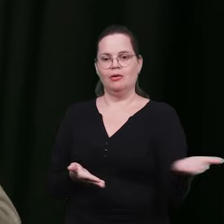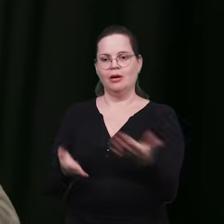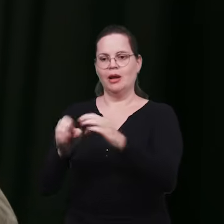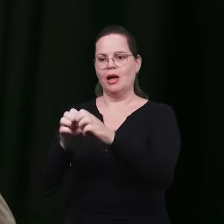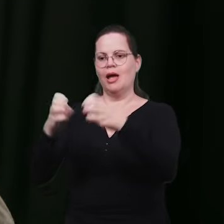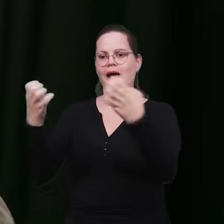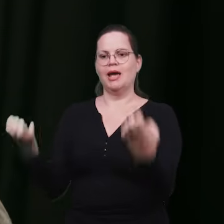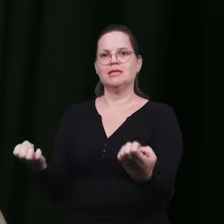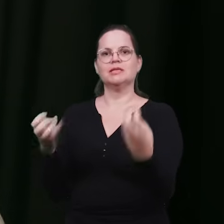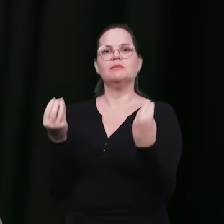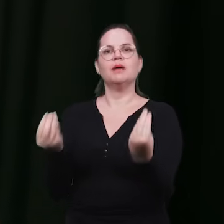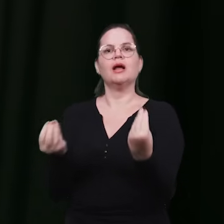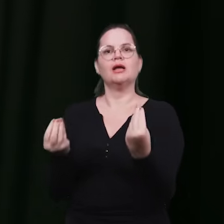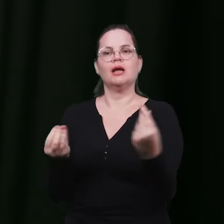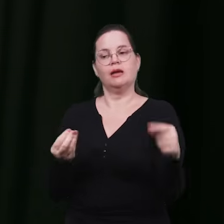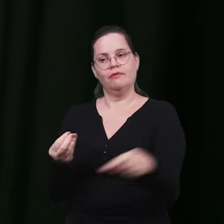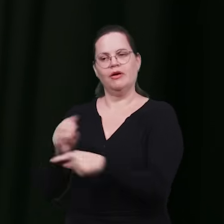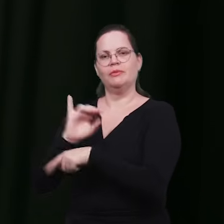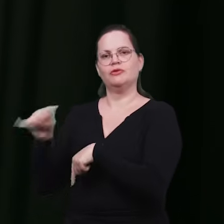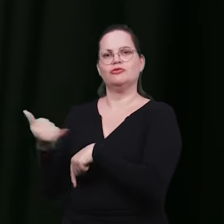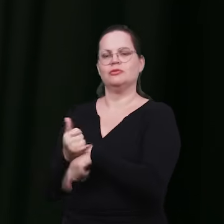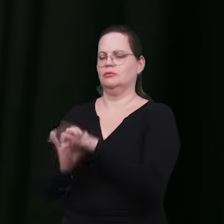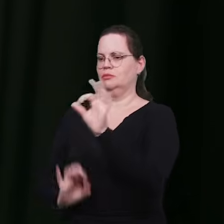quê? Colocar em ordem todas as coisas.